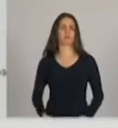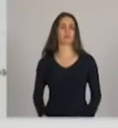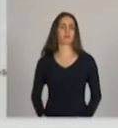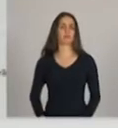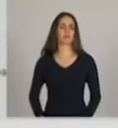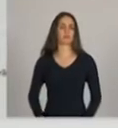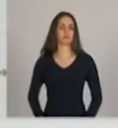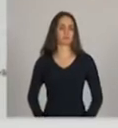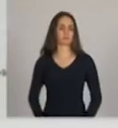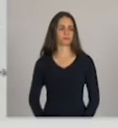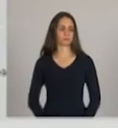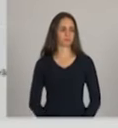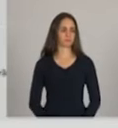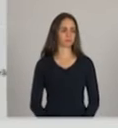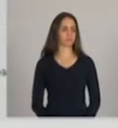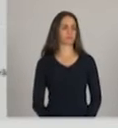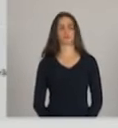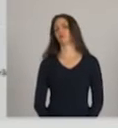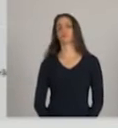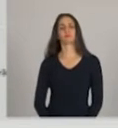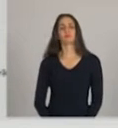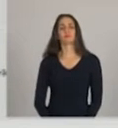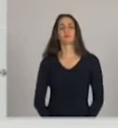Senhor presidente, projeto de lei de número